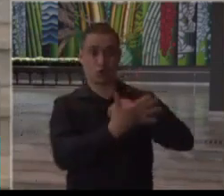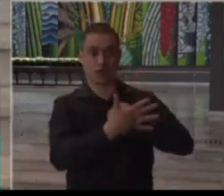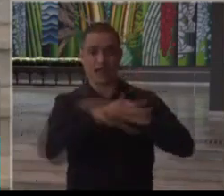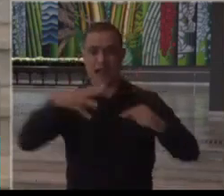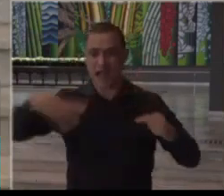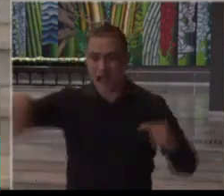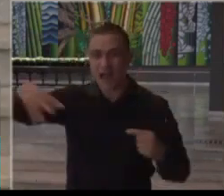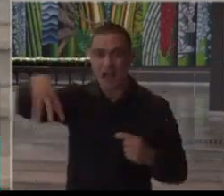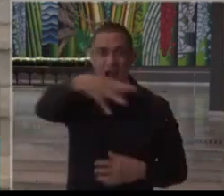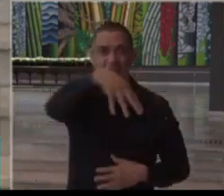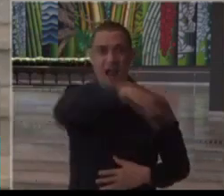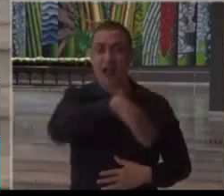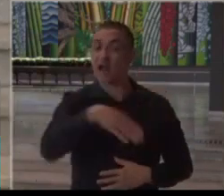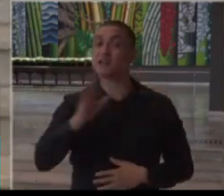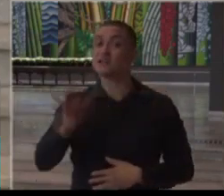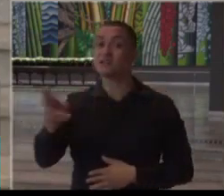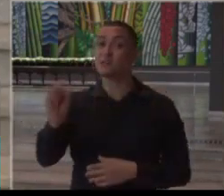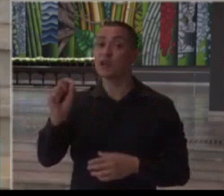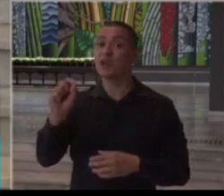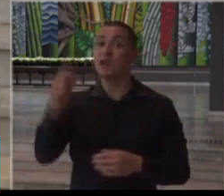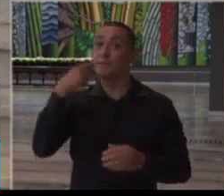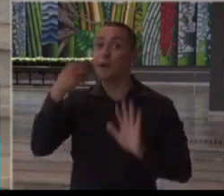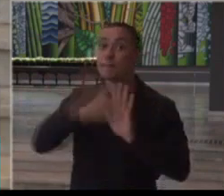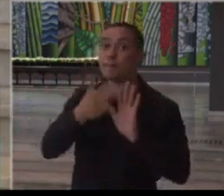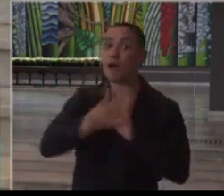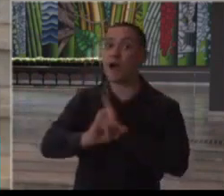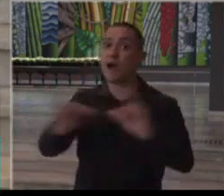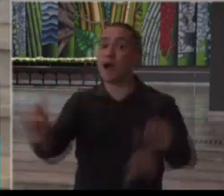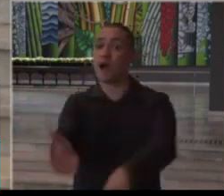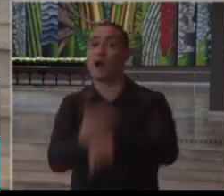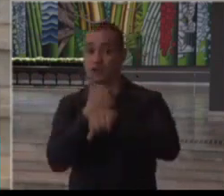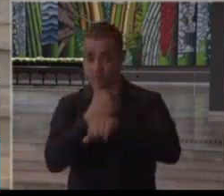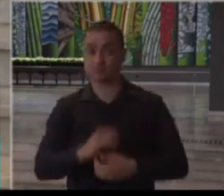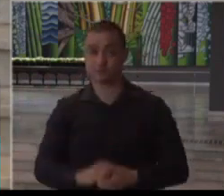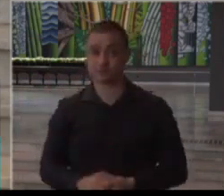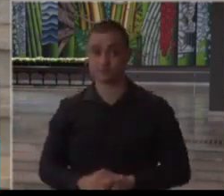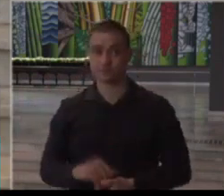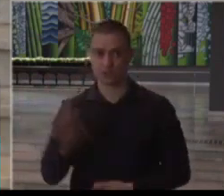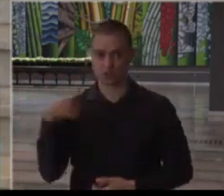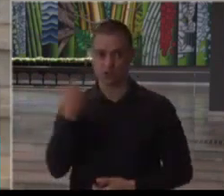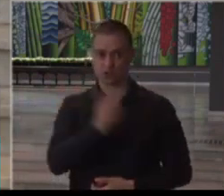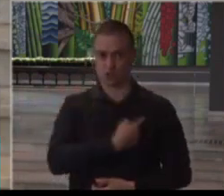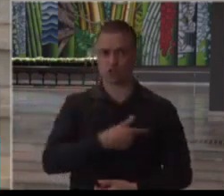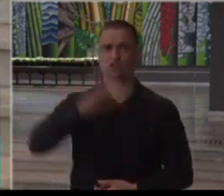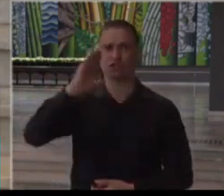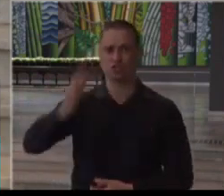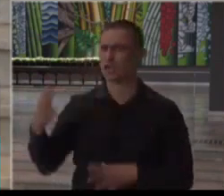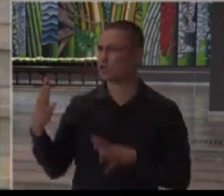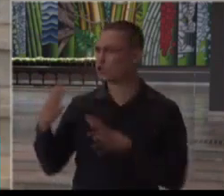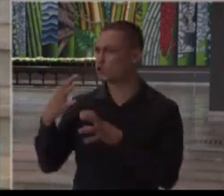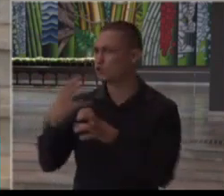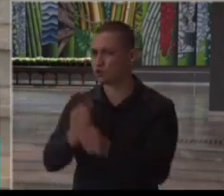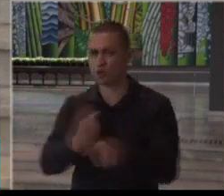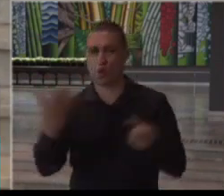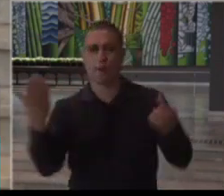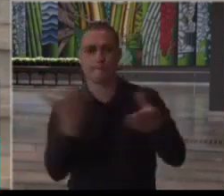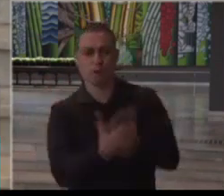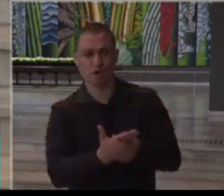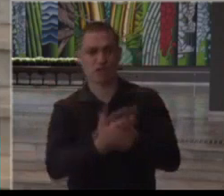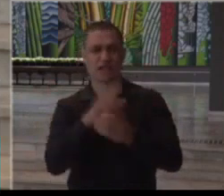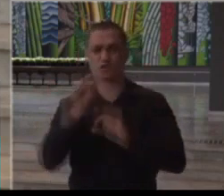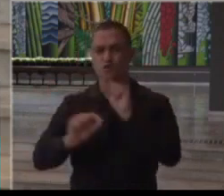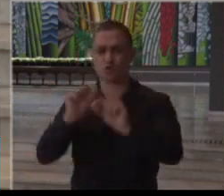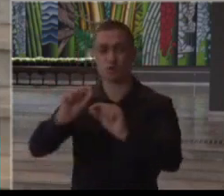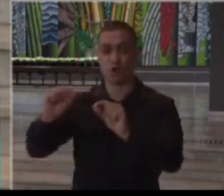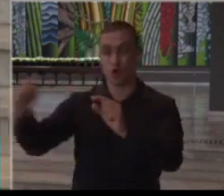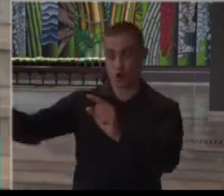cada setor tem o direito de sempre recorrer às nossas ações. A razão que nós ganhamos todas as ações que foram